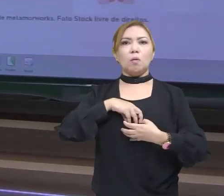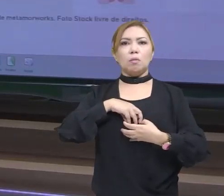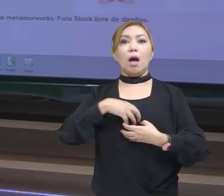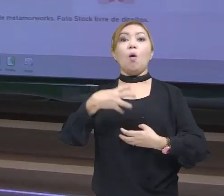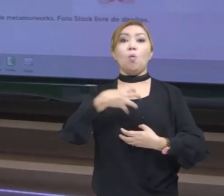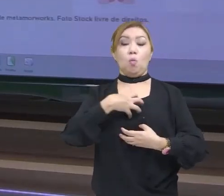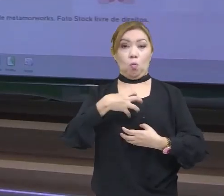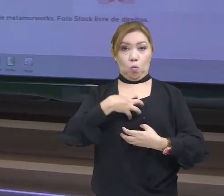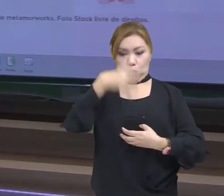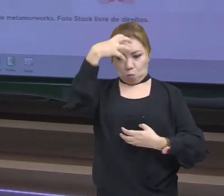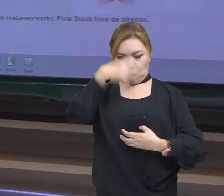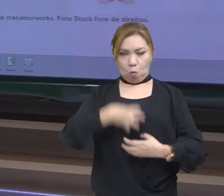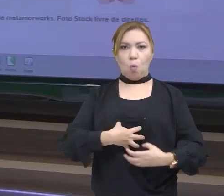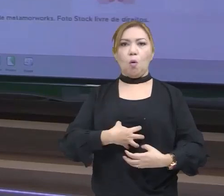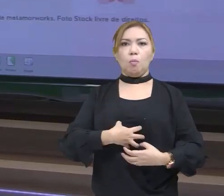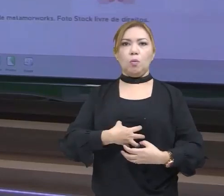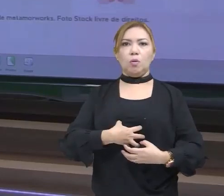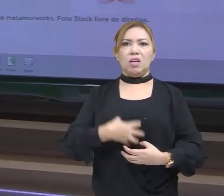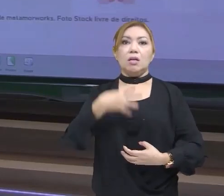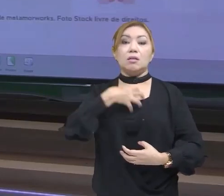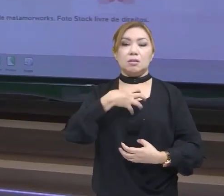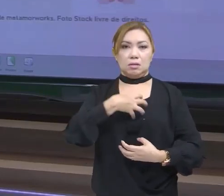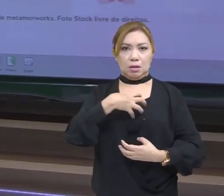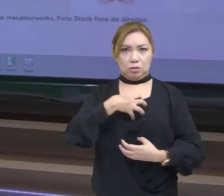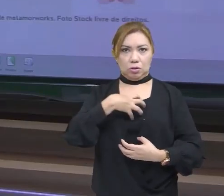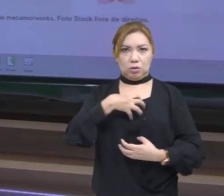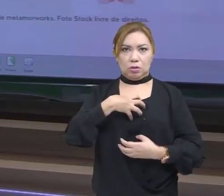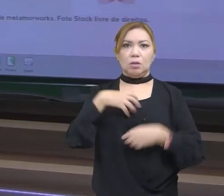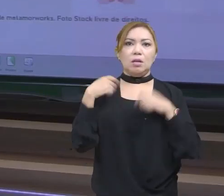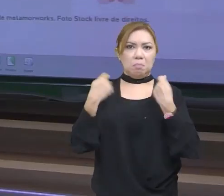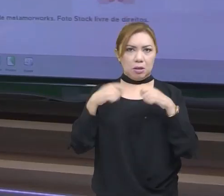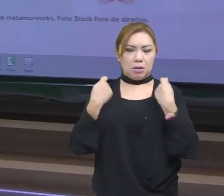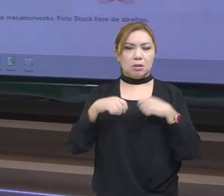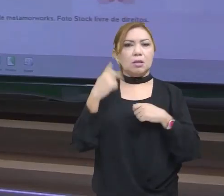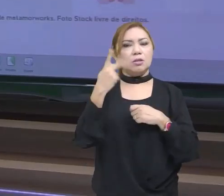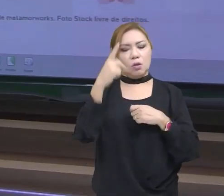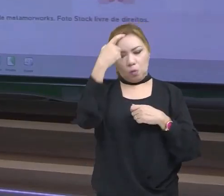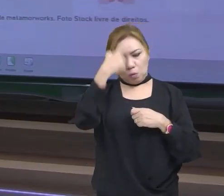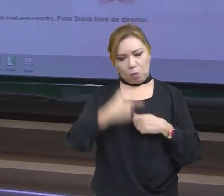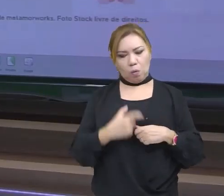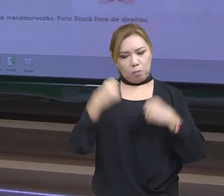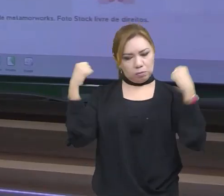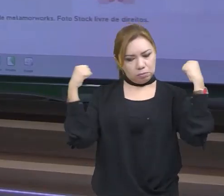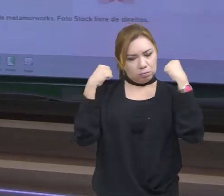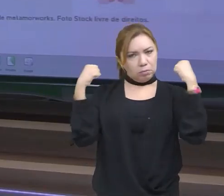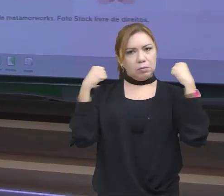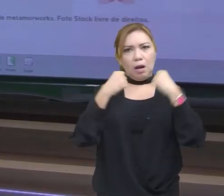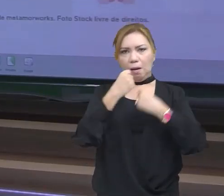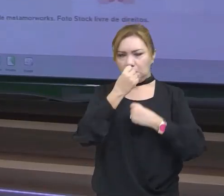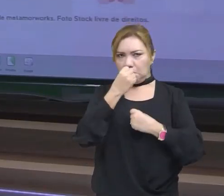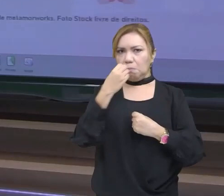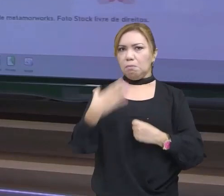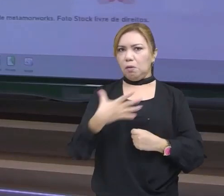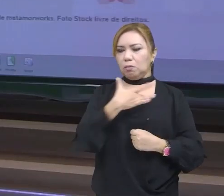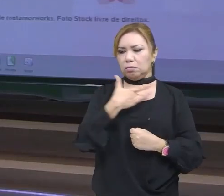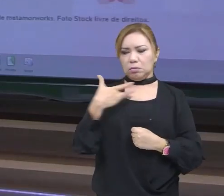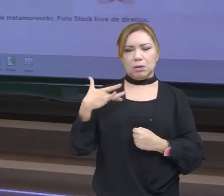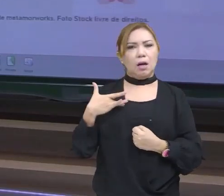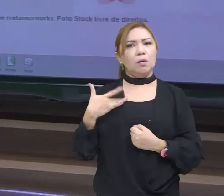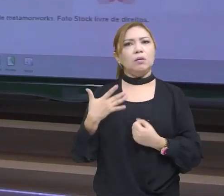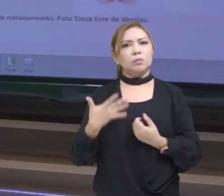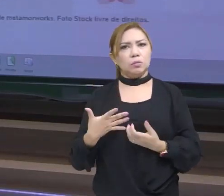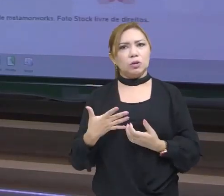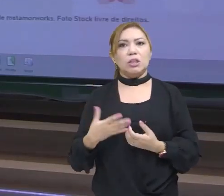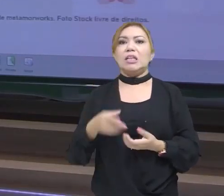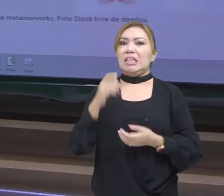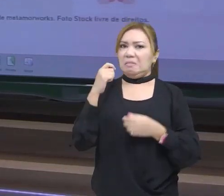conta do suor que é expelido e o seu corpo está funcionando, né? Os órgãos também estão funcionando. Por isso você precisa